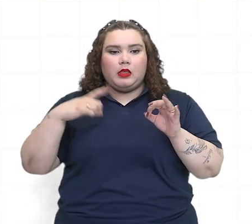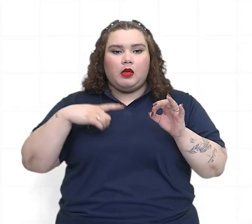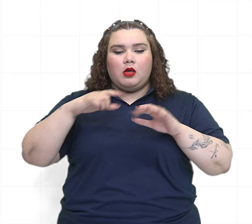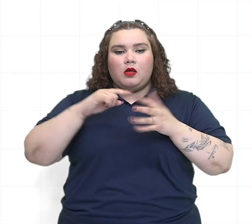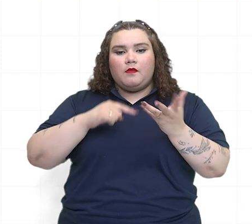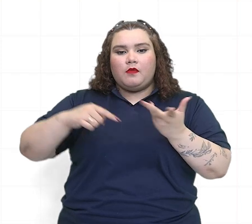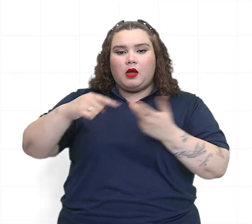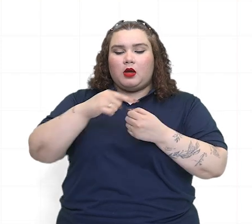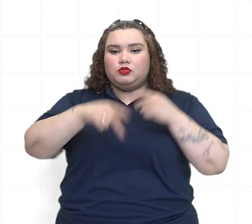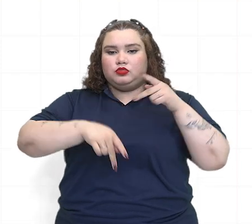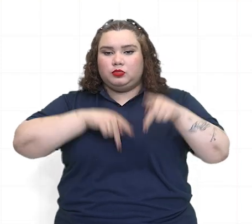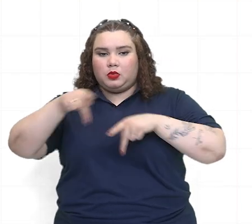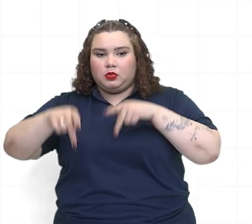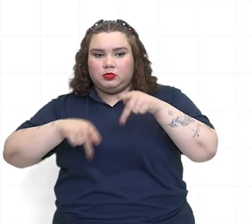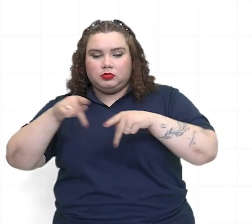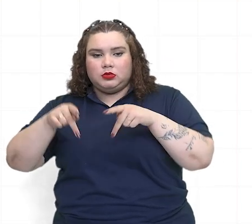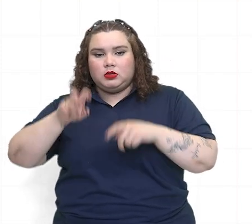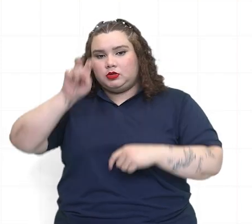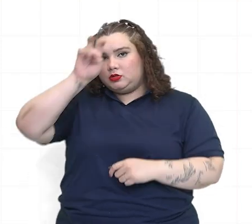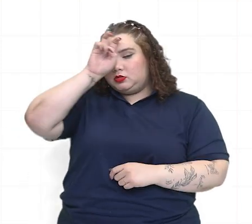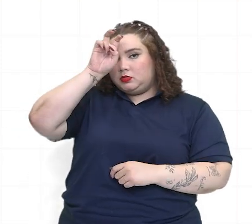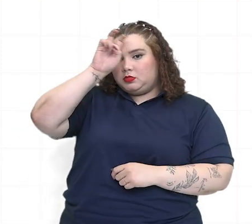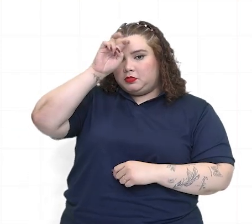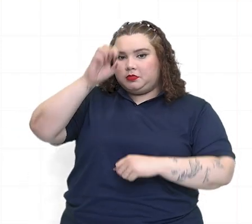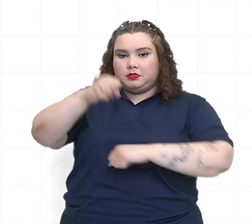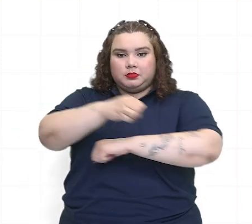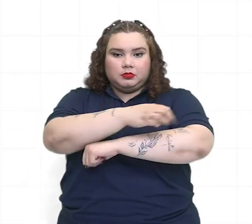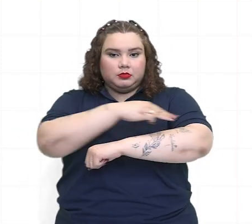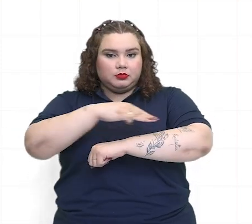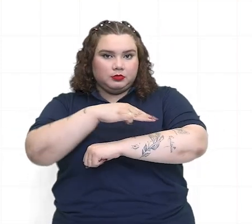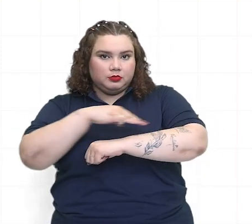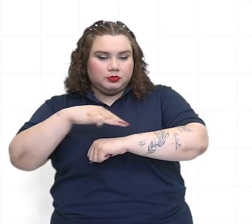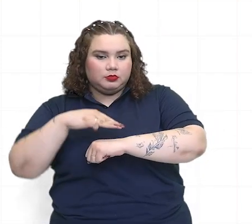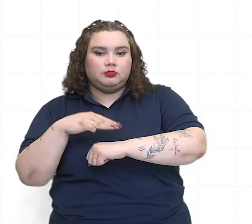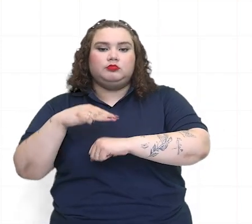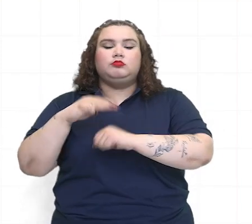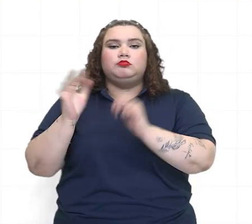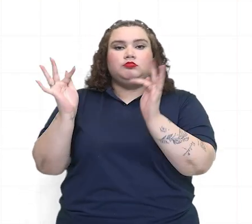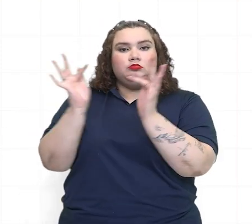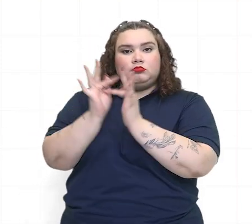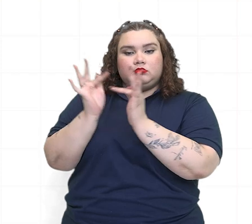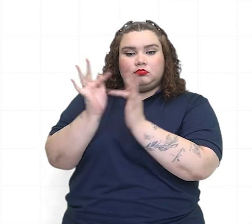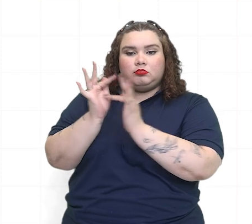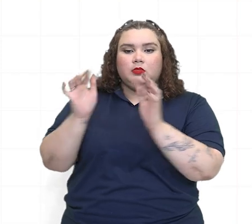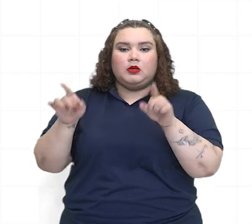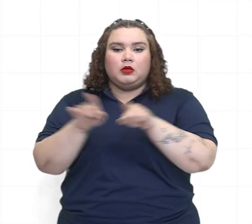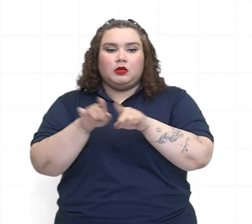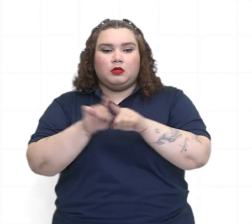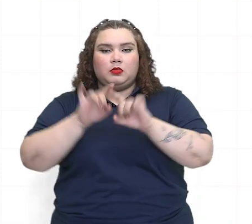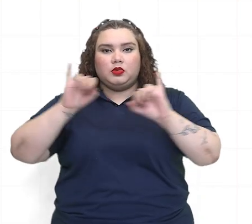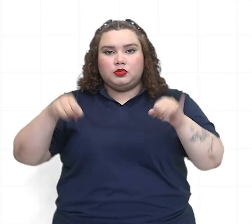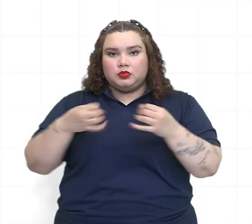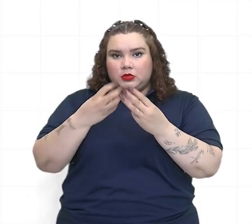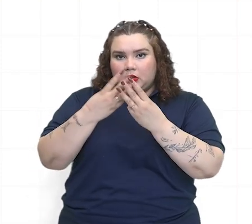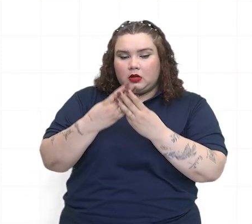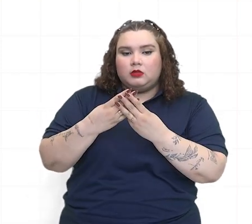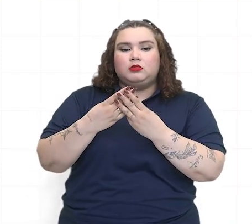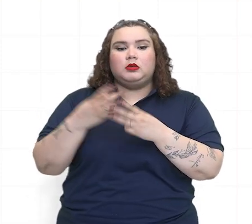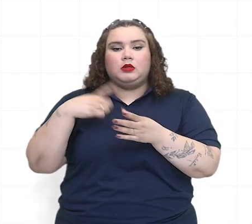as civilizações egípcia, mesopotâmica, fenícia e judaica, que